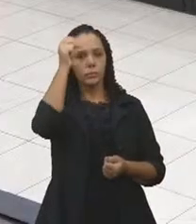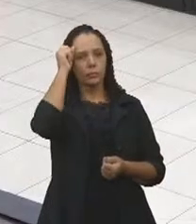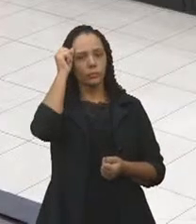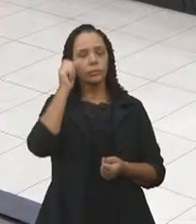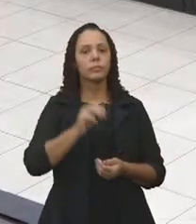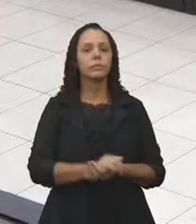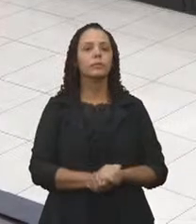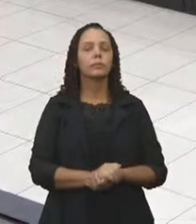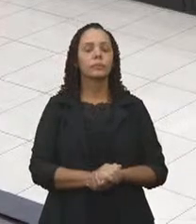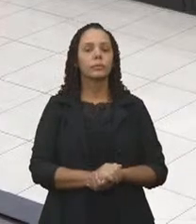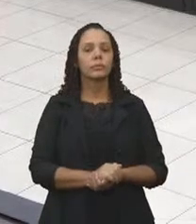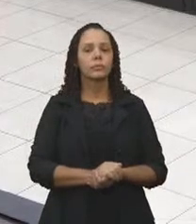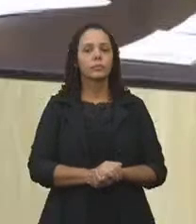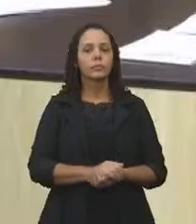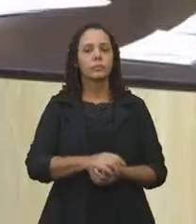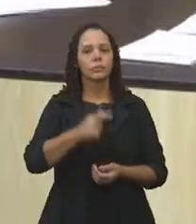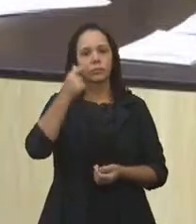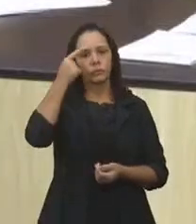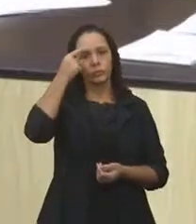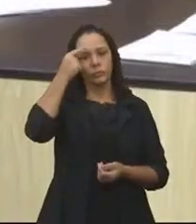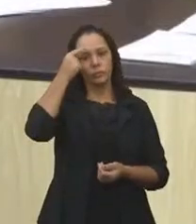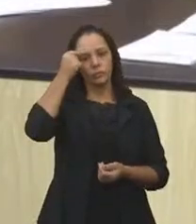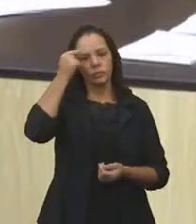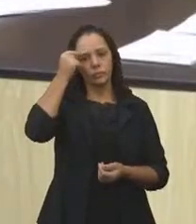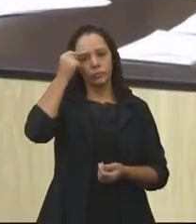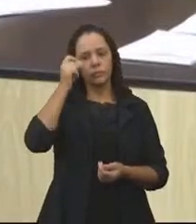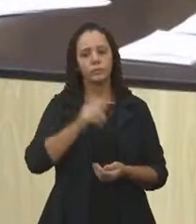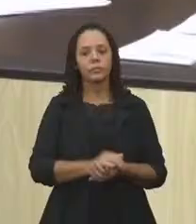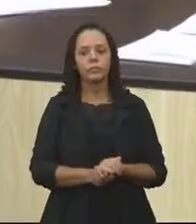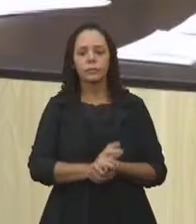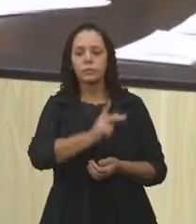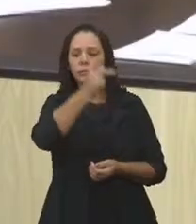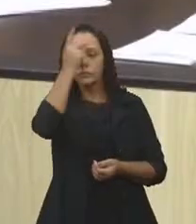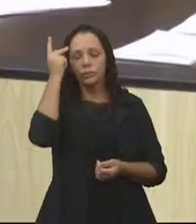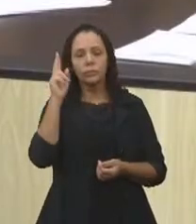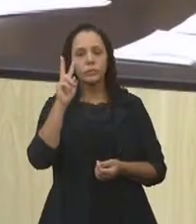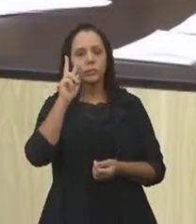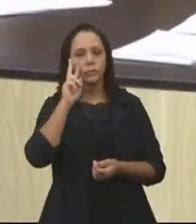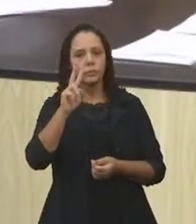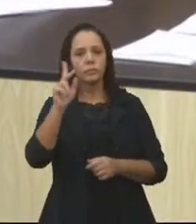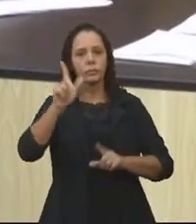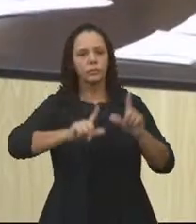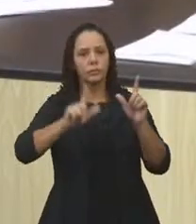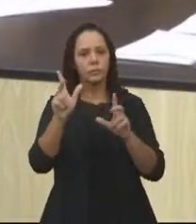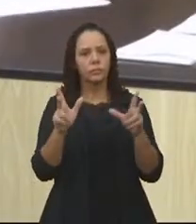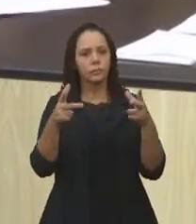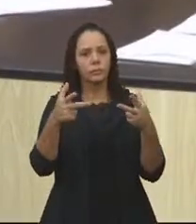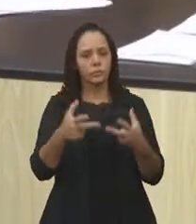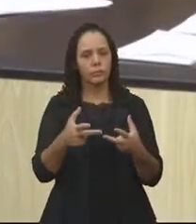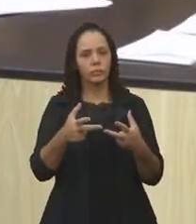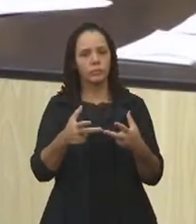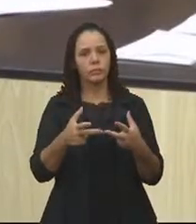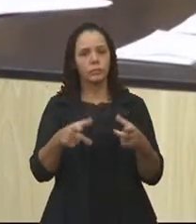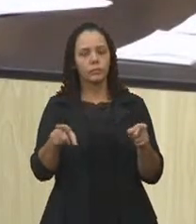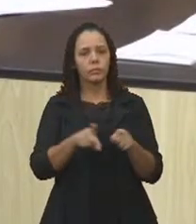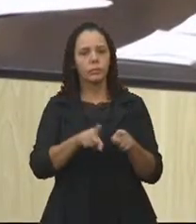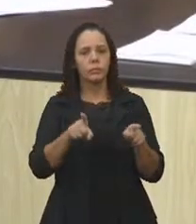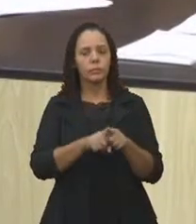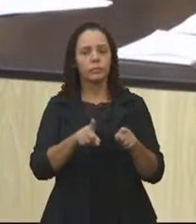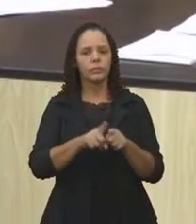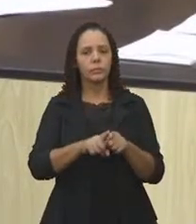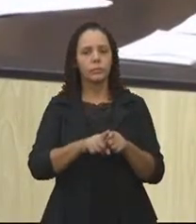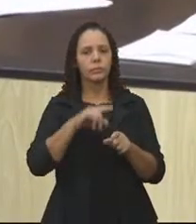se faz presente. Dos servidores e de todo o público que nos assiste pela TV Câmara Jacareí e pelos canais